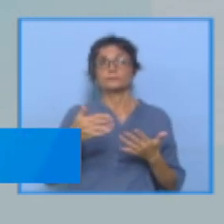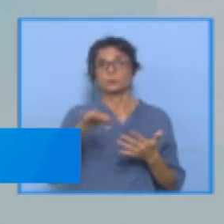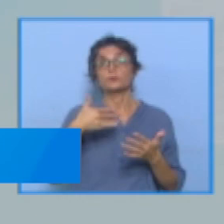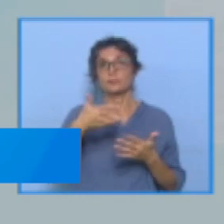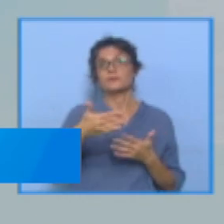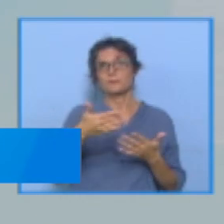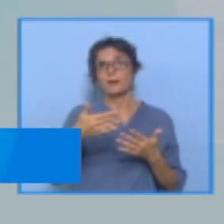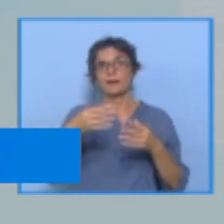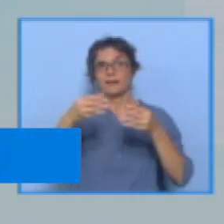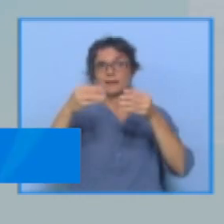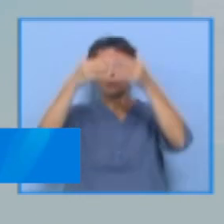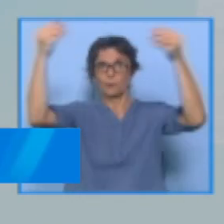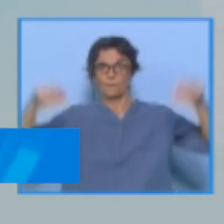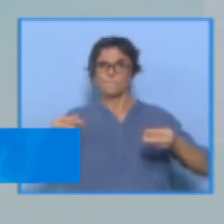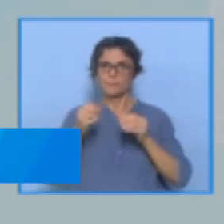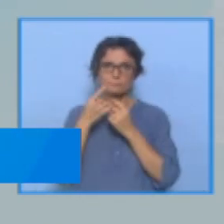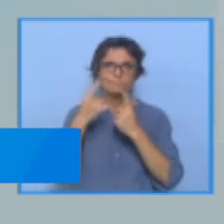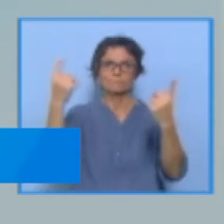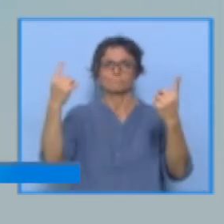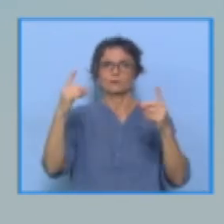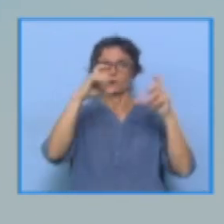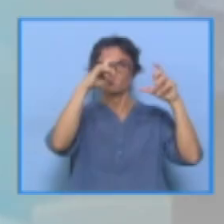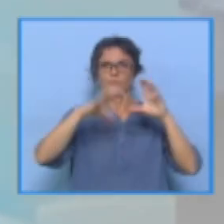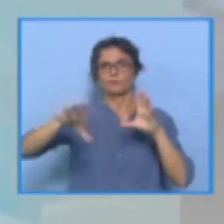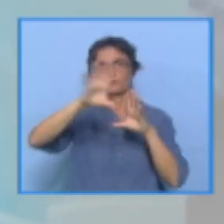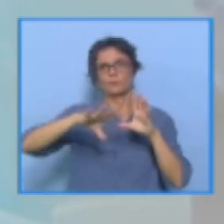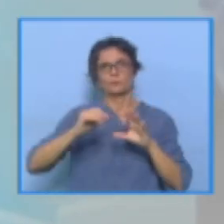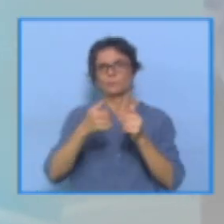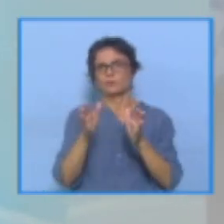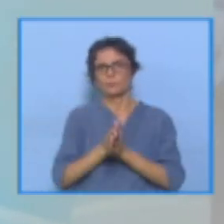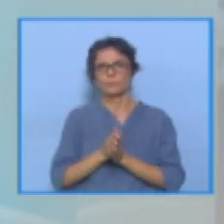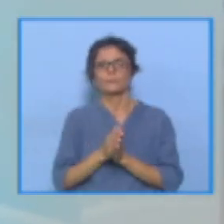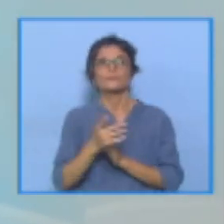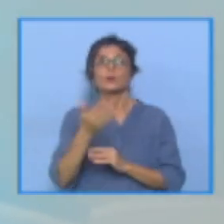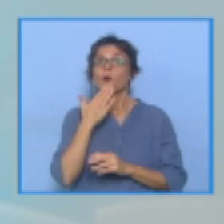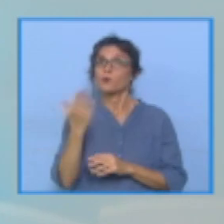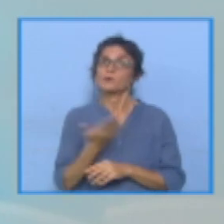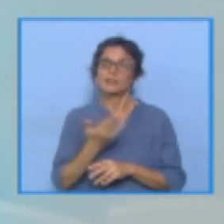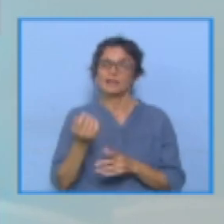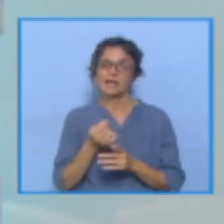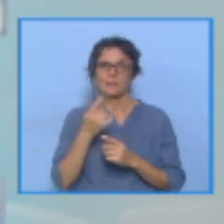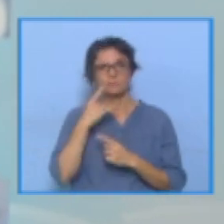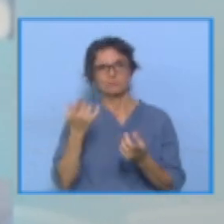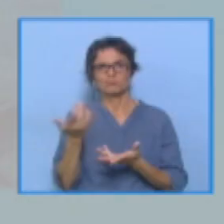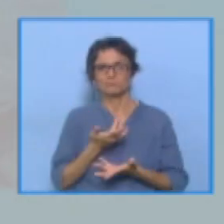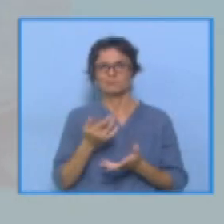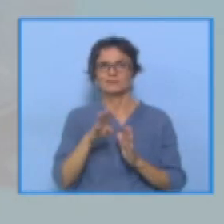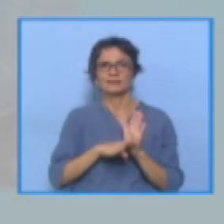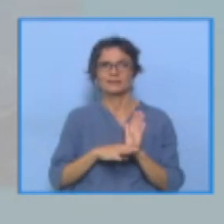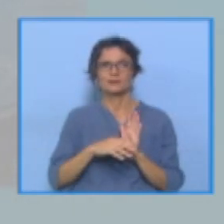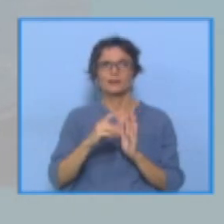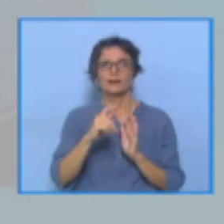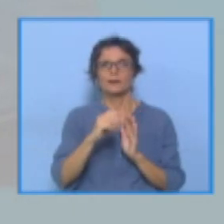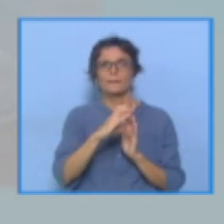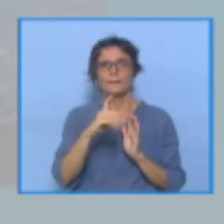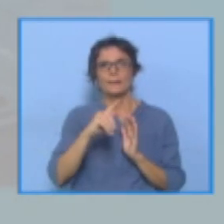completo, com fotografias de todo o país. Filipe Cassis, muito obrigado por ter estado aqui no programa Eclésia a apresentar estas iniciativas e